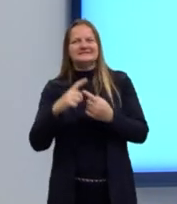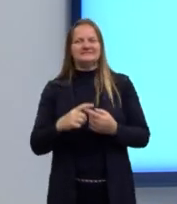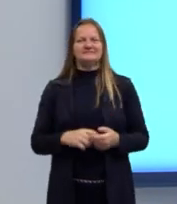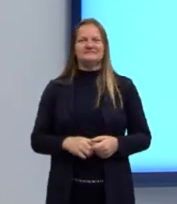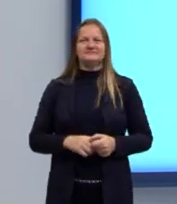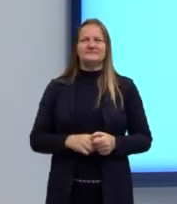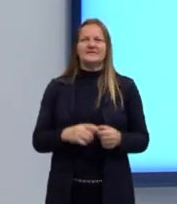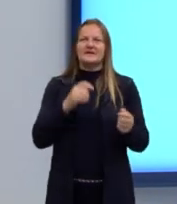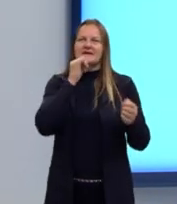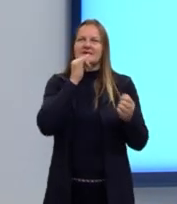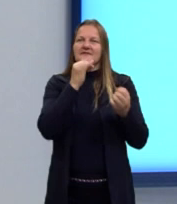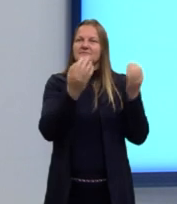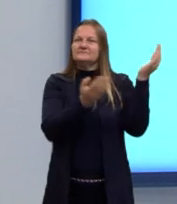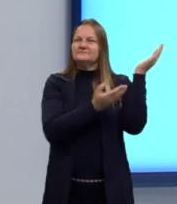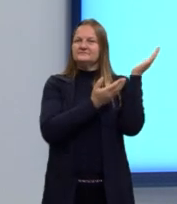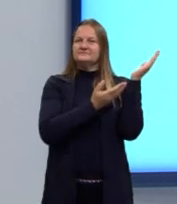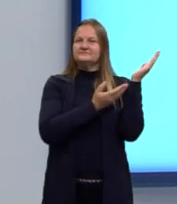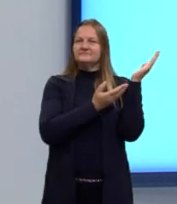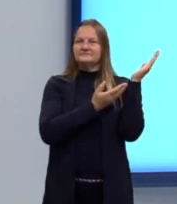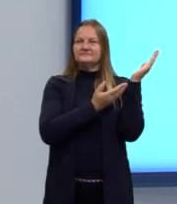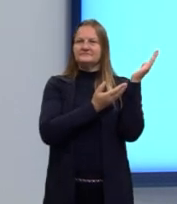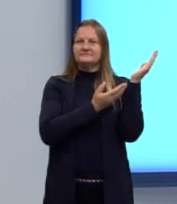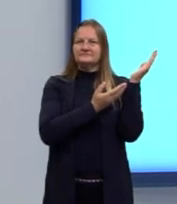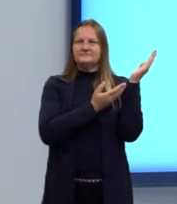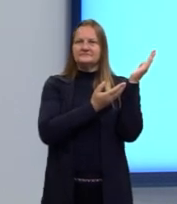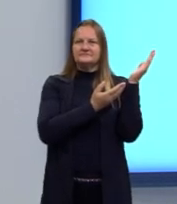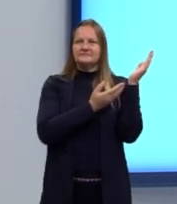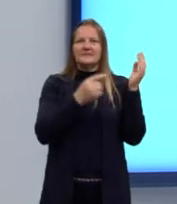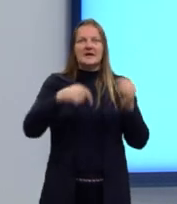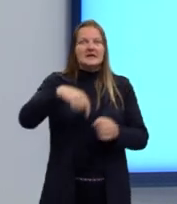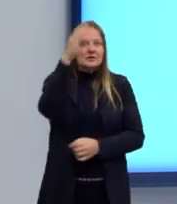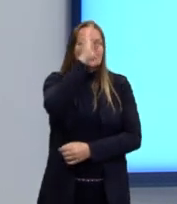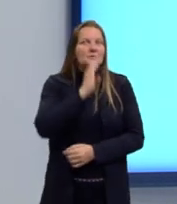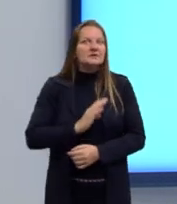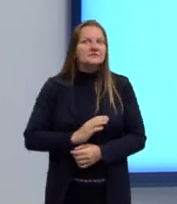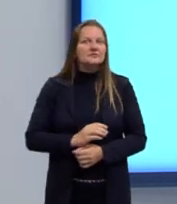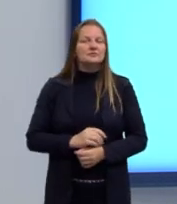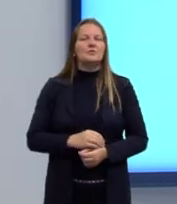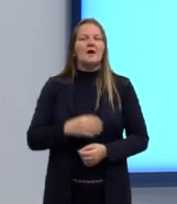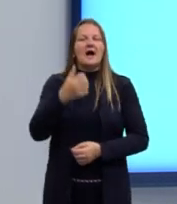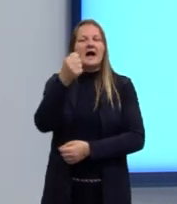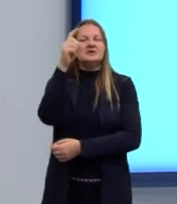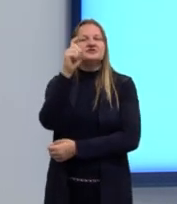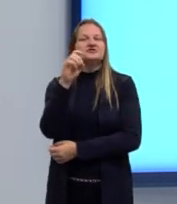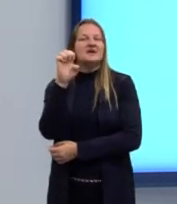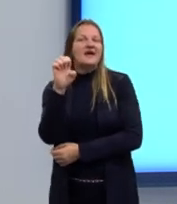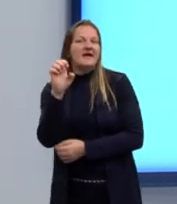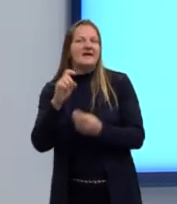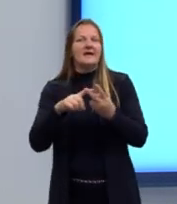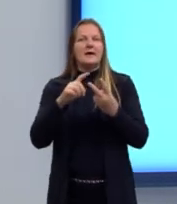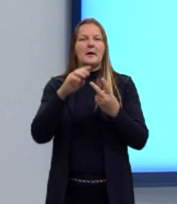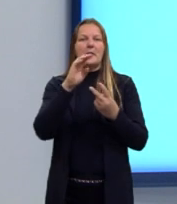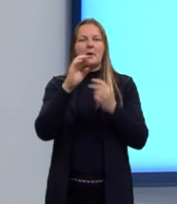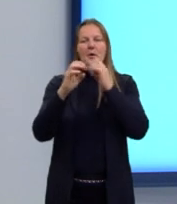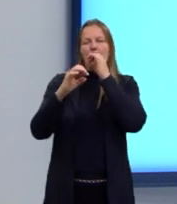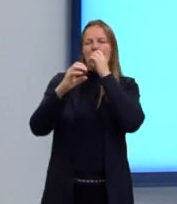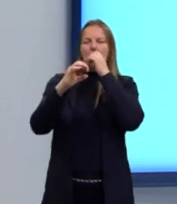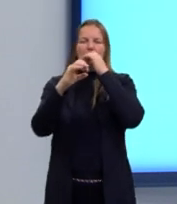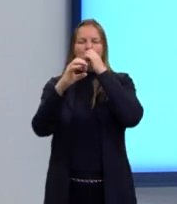isso aqui pensando em músicas que a gente Escuta aqui no nosso Brasil né o axé luz